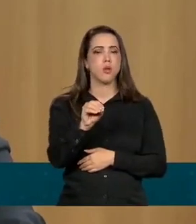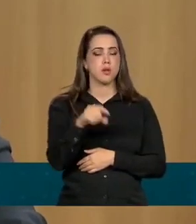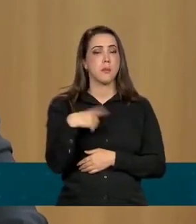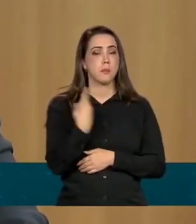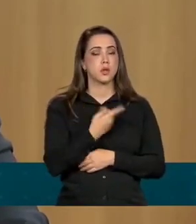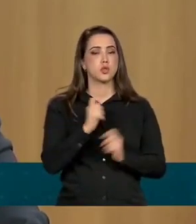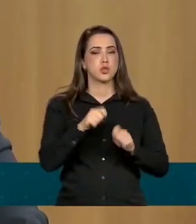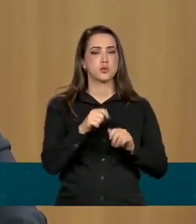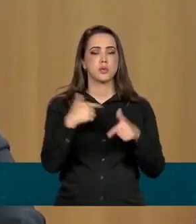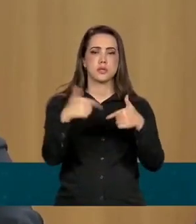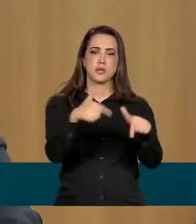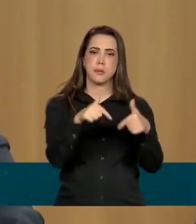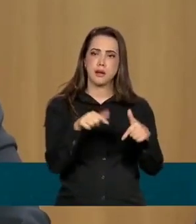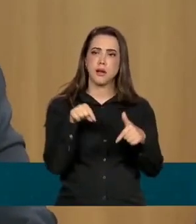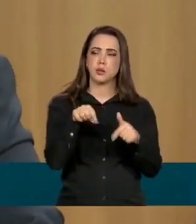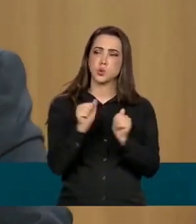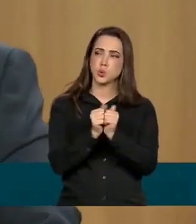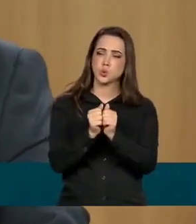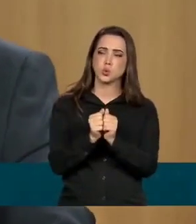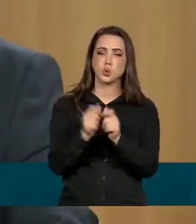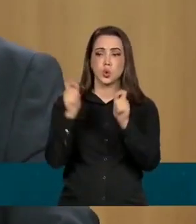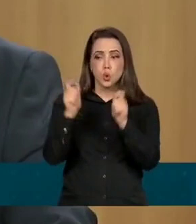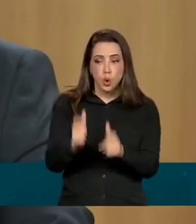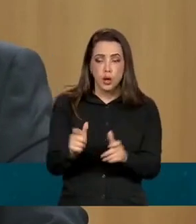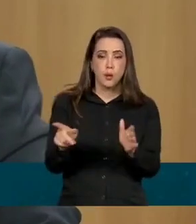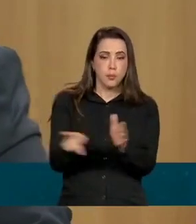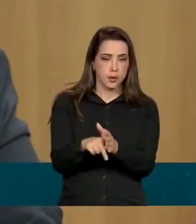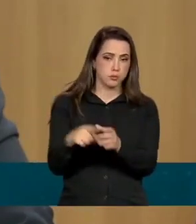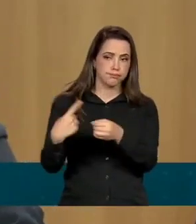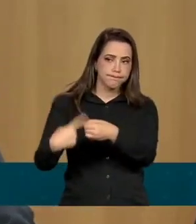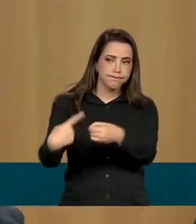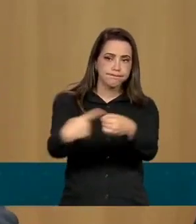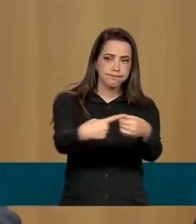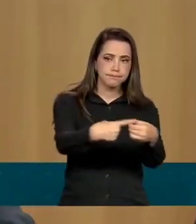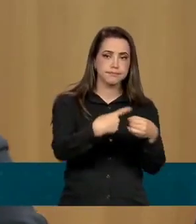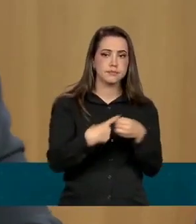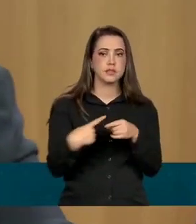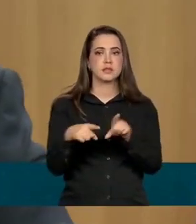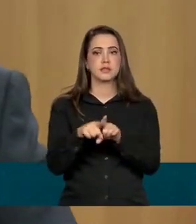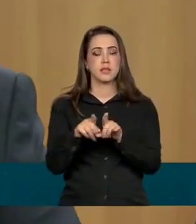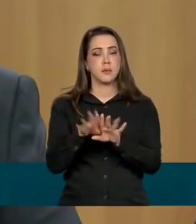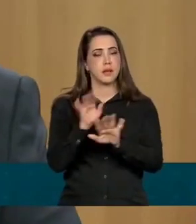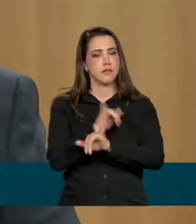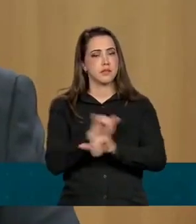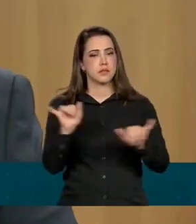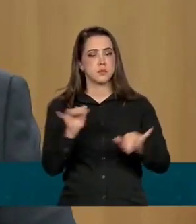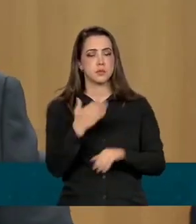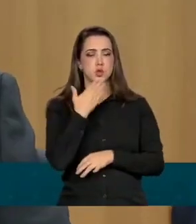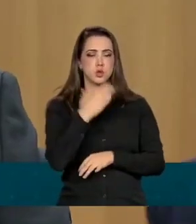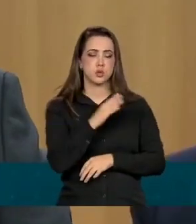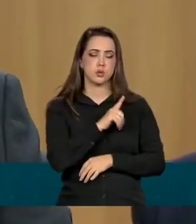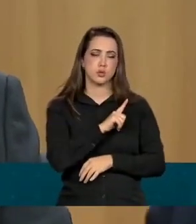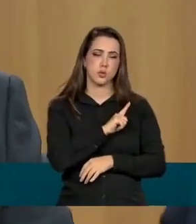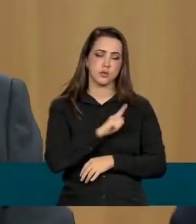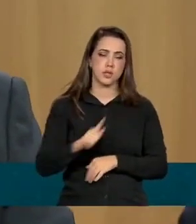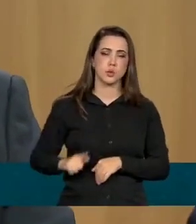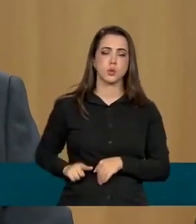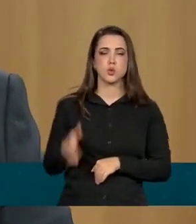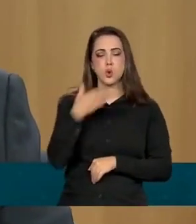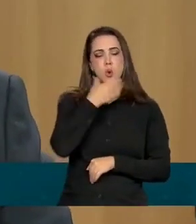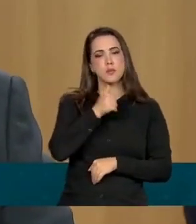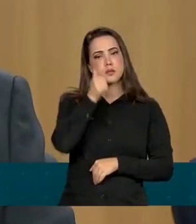trabalho e descentralizá-lo, assim como também sugerimos aos senhores governadores e às senhoras